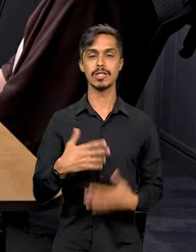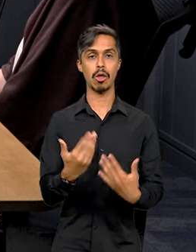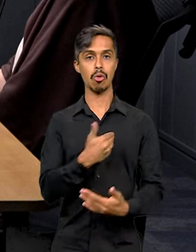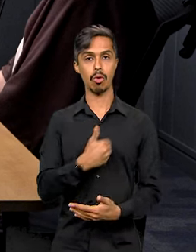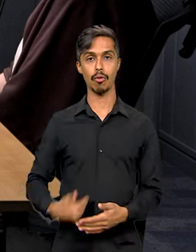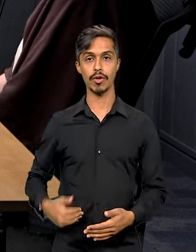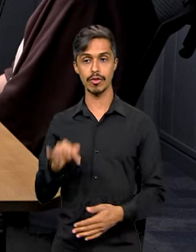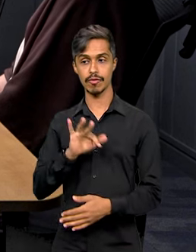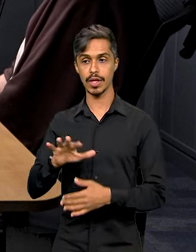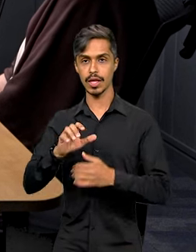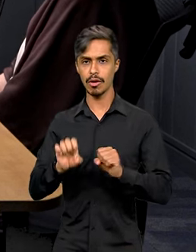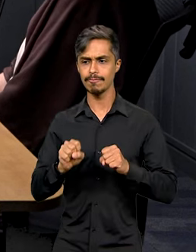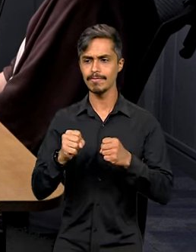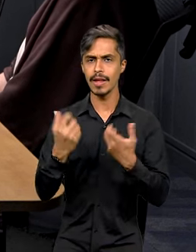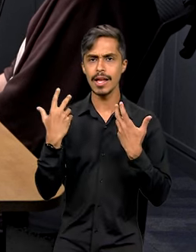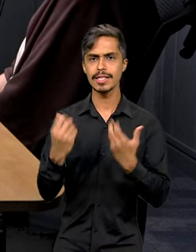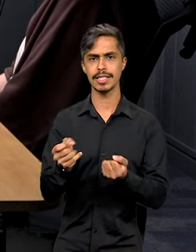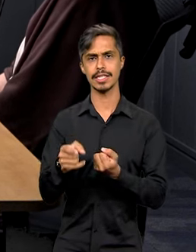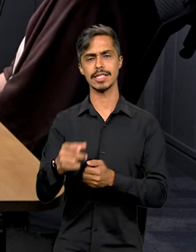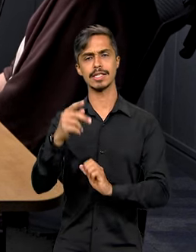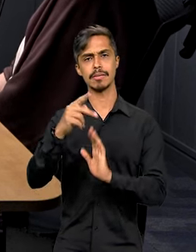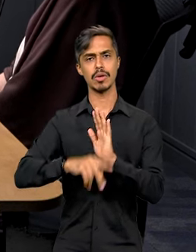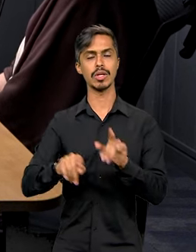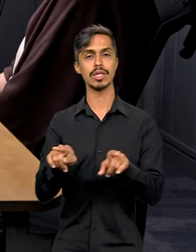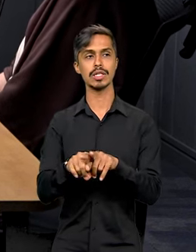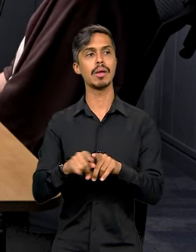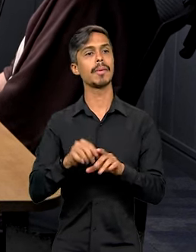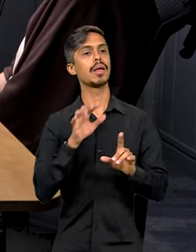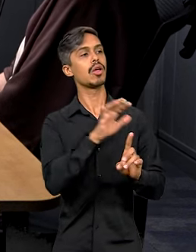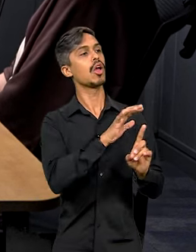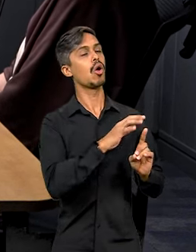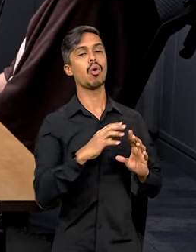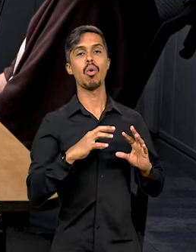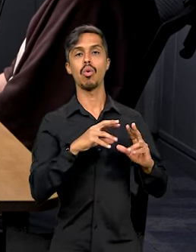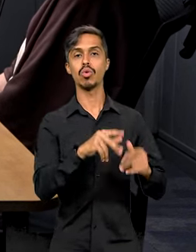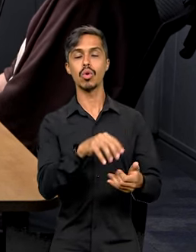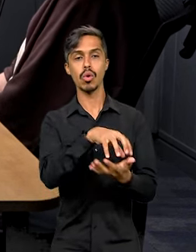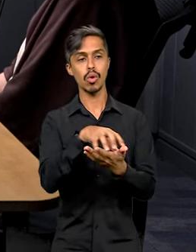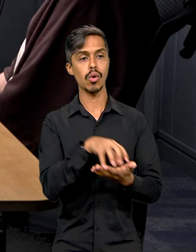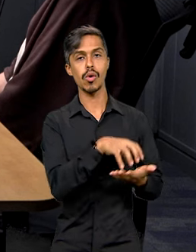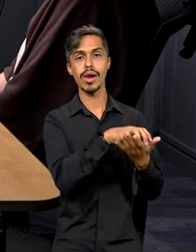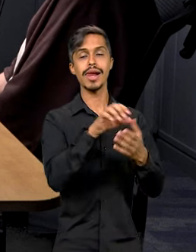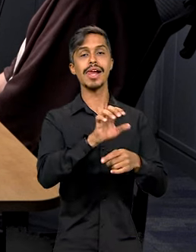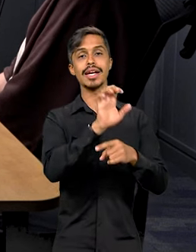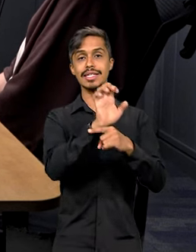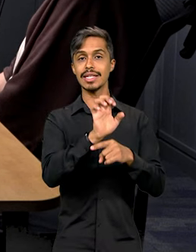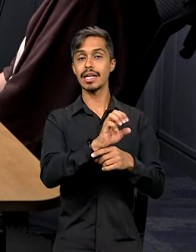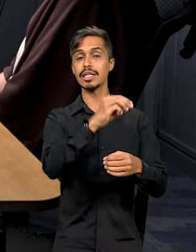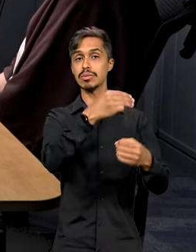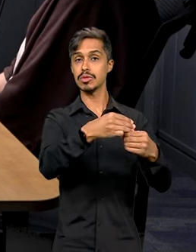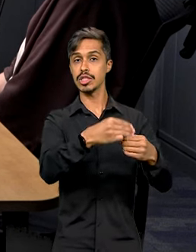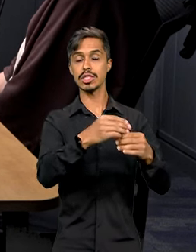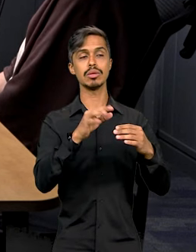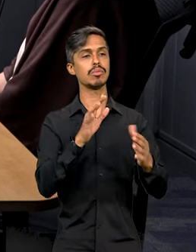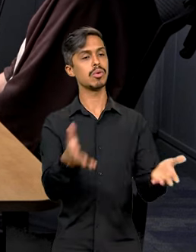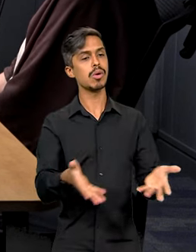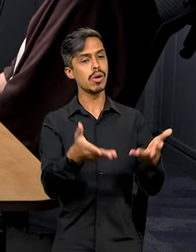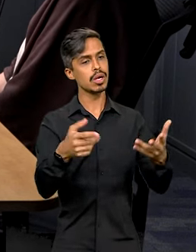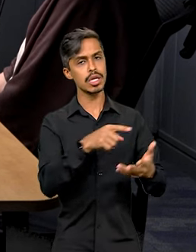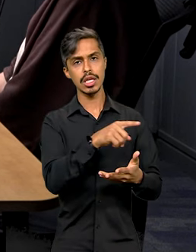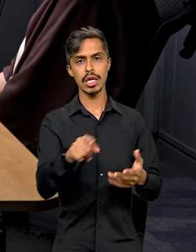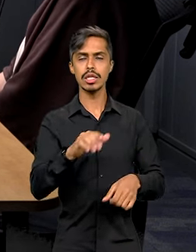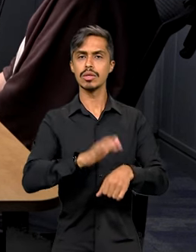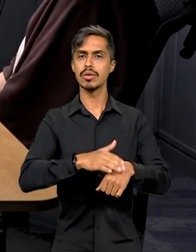federal adota esse plano mas também mobiliza outros entes federativos estados municípios para que eles também